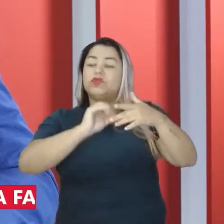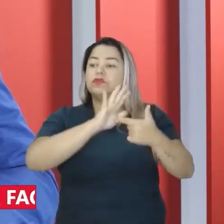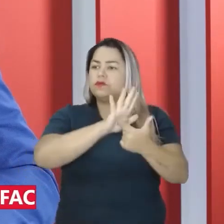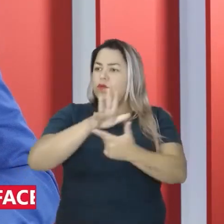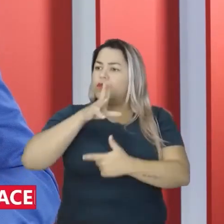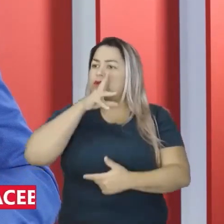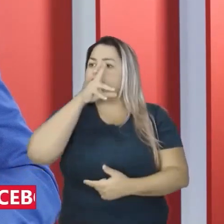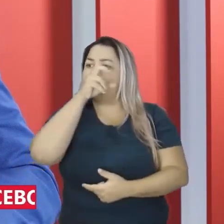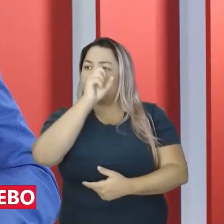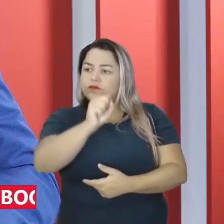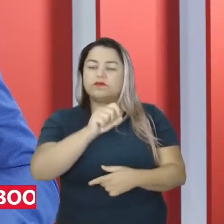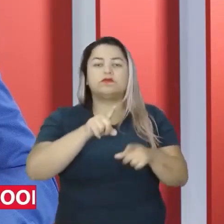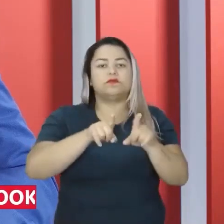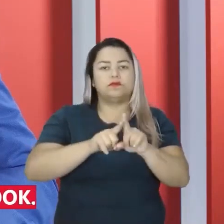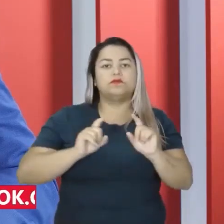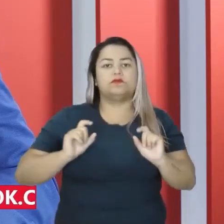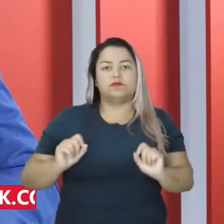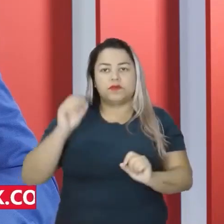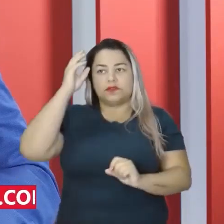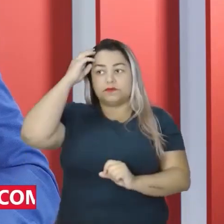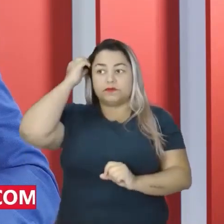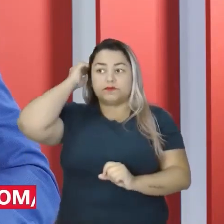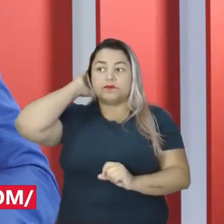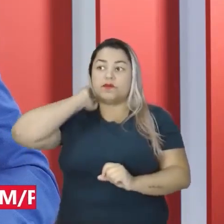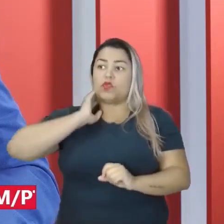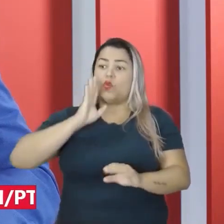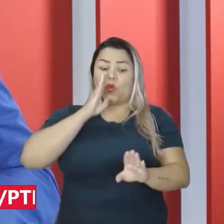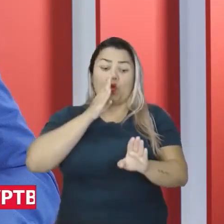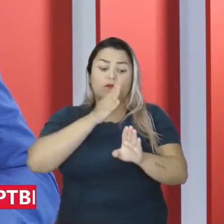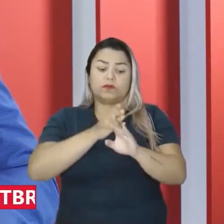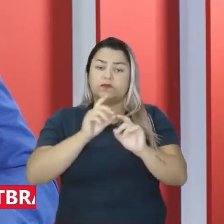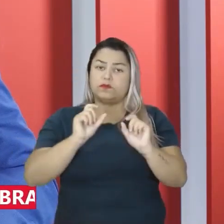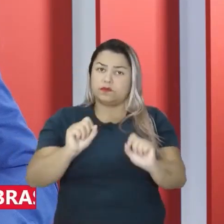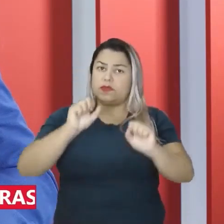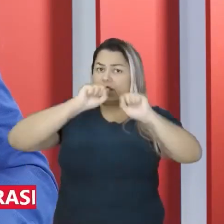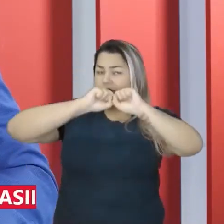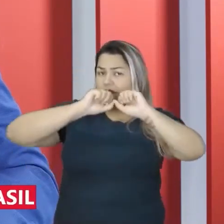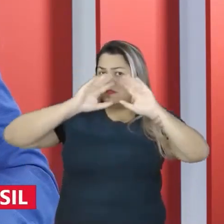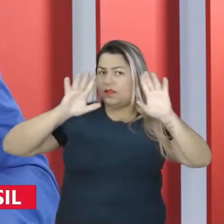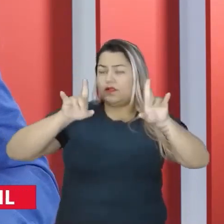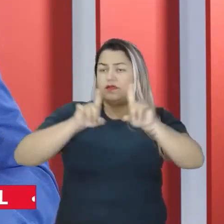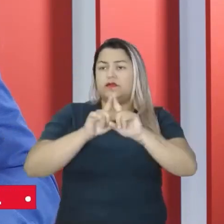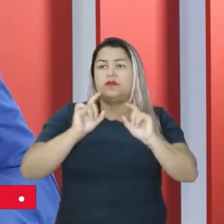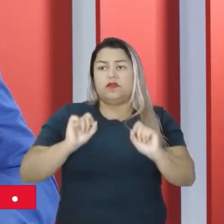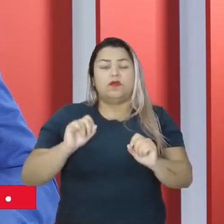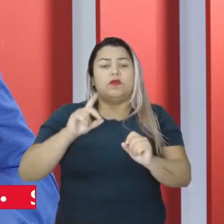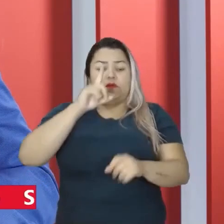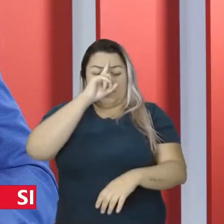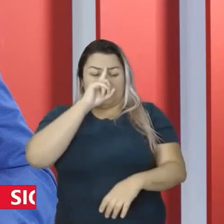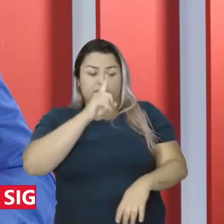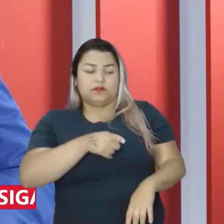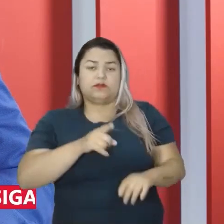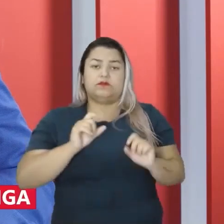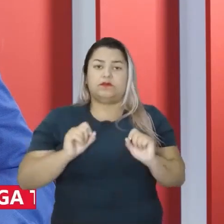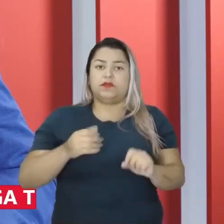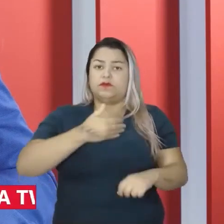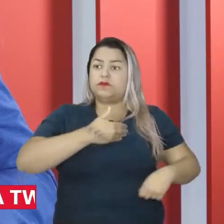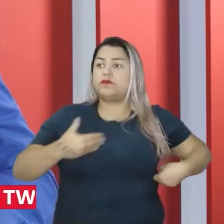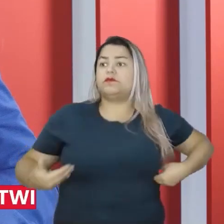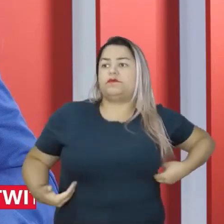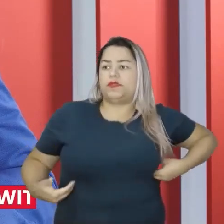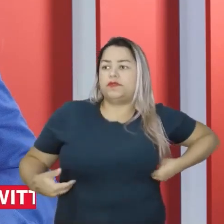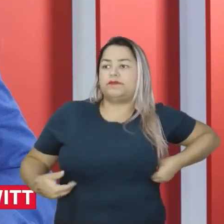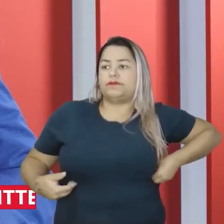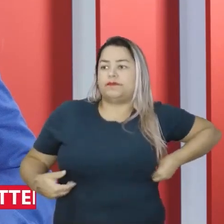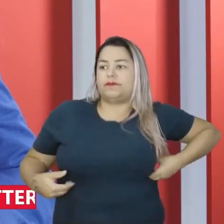que são mais fortes do que cimento e tijolo. E o objetivo deles era claro, era depor o mandato, depor o governo legitimamente